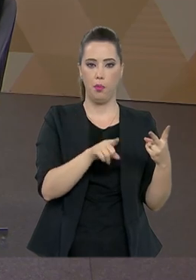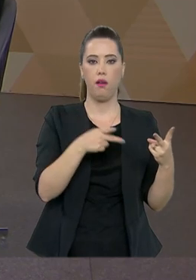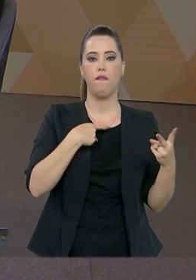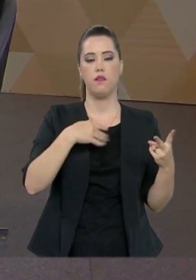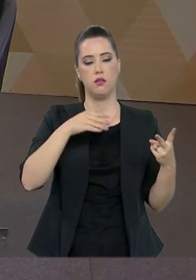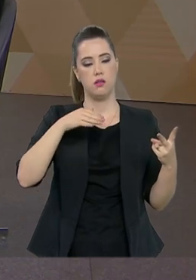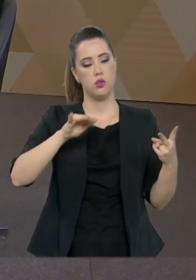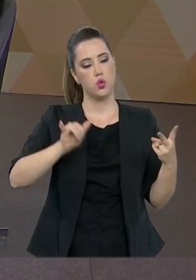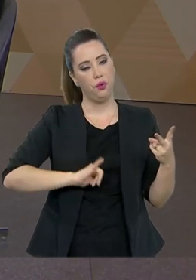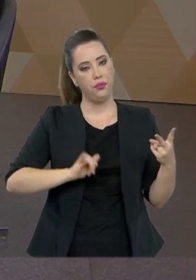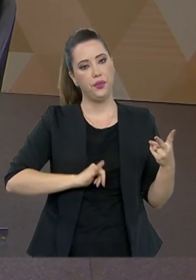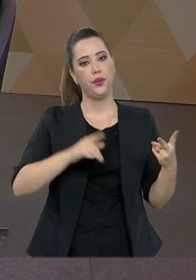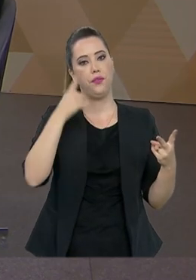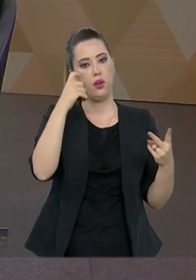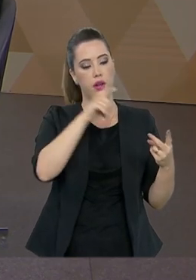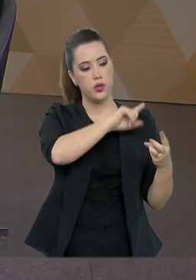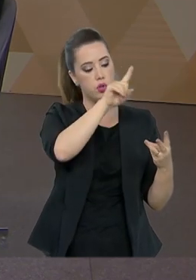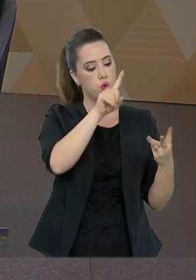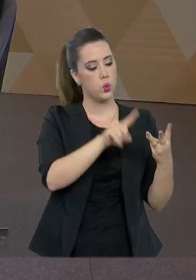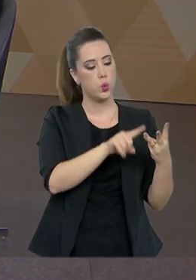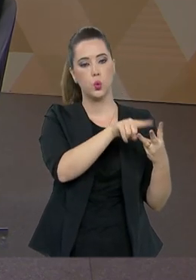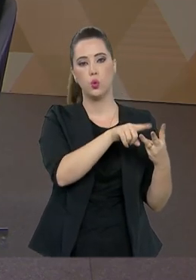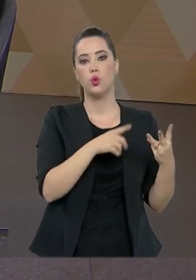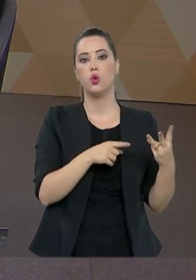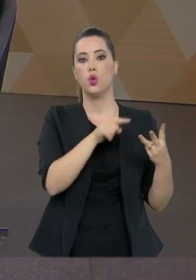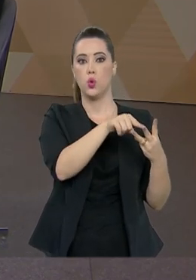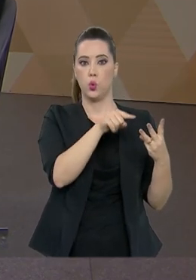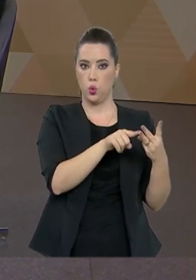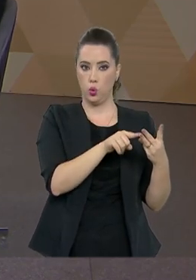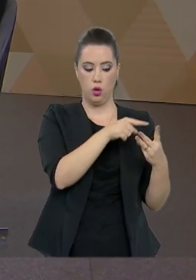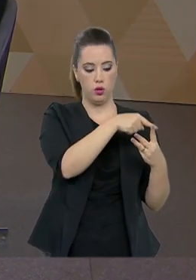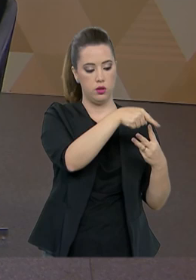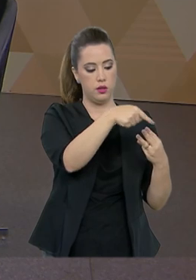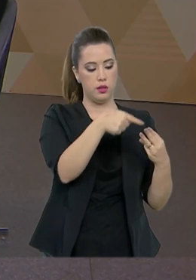ter sido violentada. Outras duas vítimas, na verdade, três foram